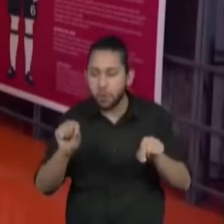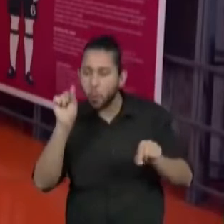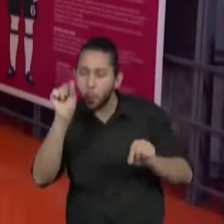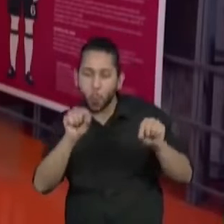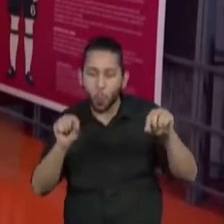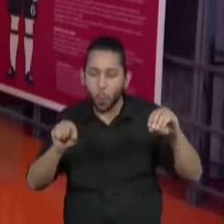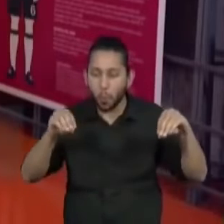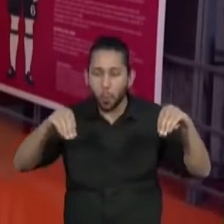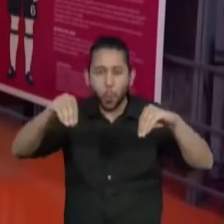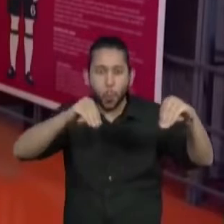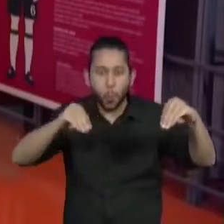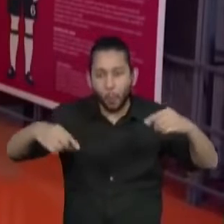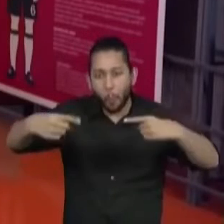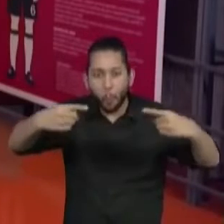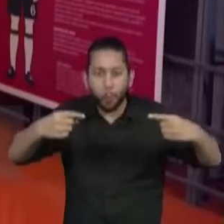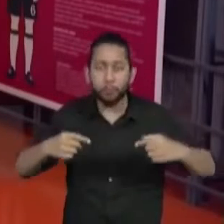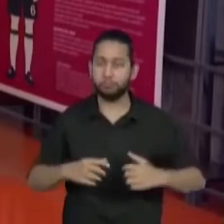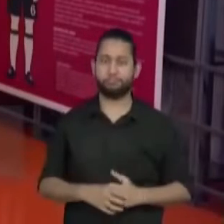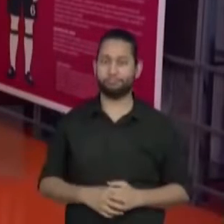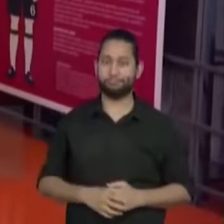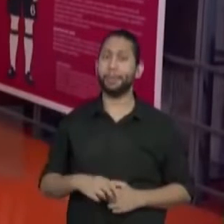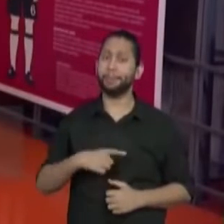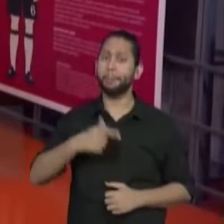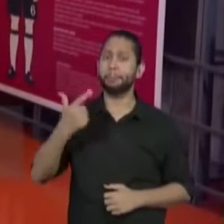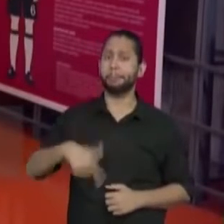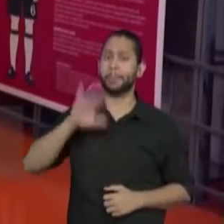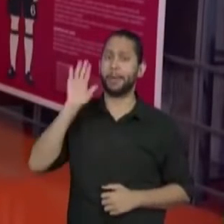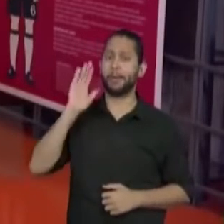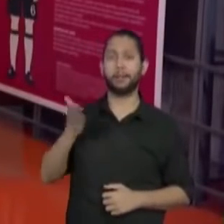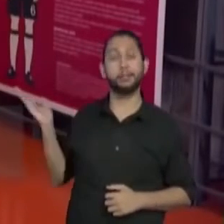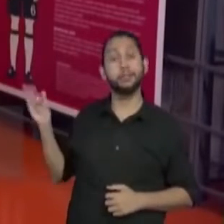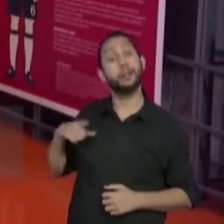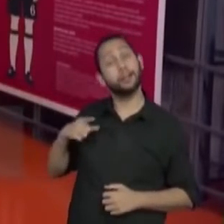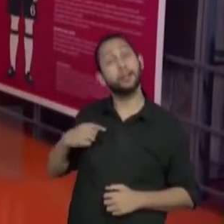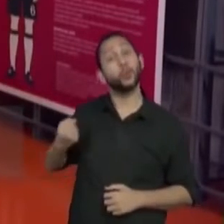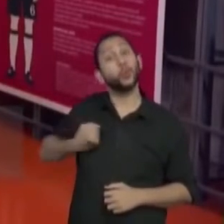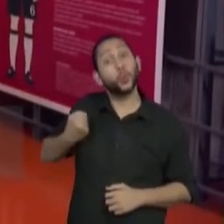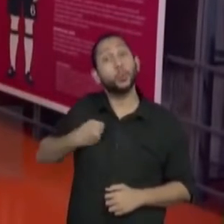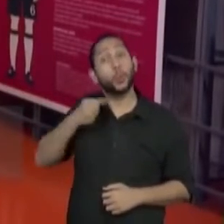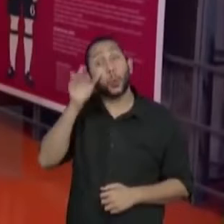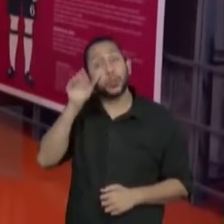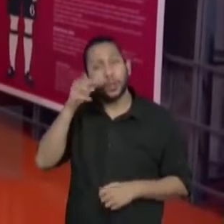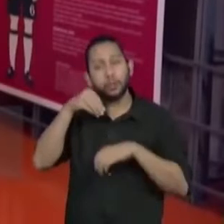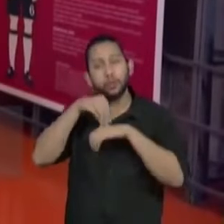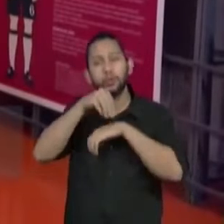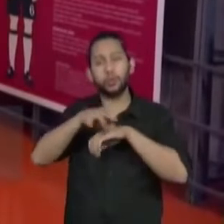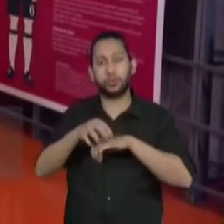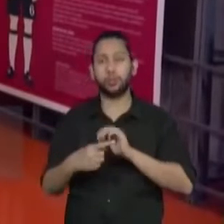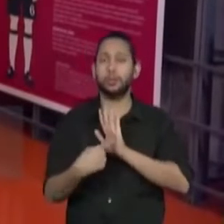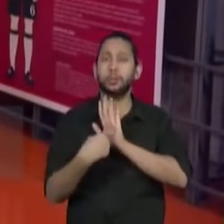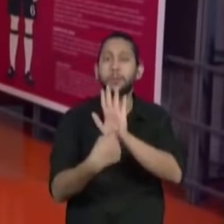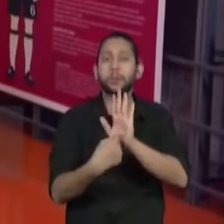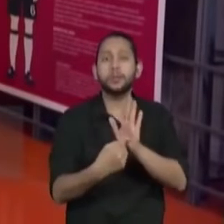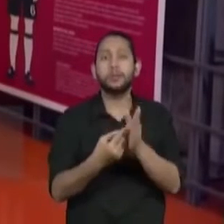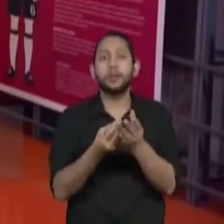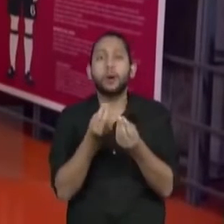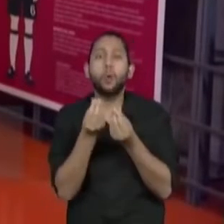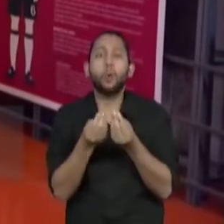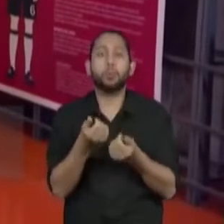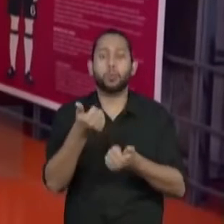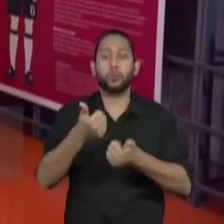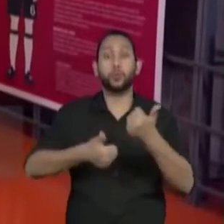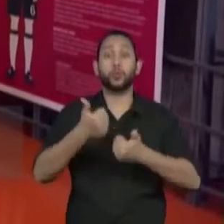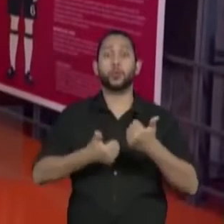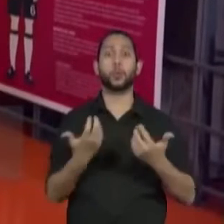mesmo, estamos aqui em outro local da sala Números e Curiosidades para falar um pouco mais aí sobre o futebol